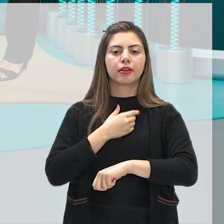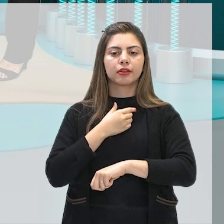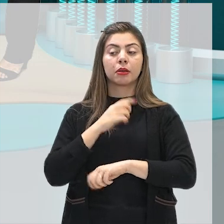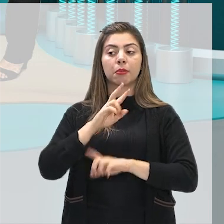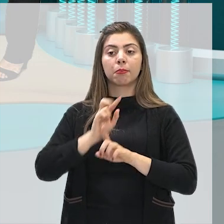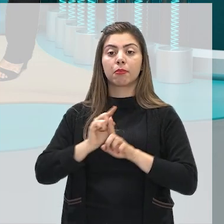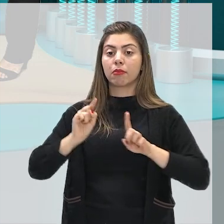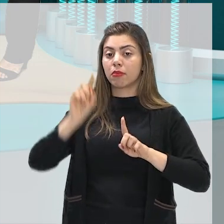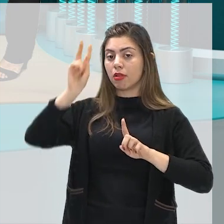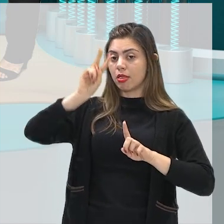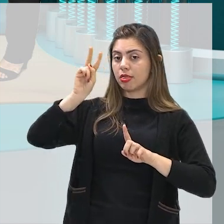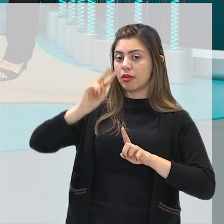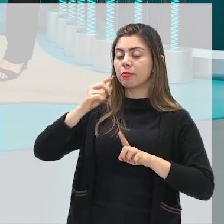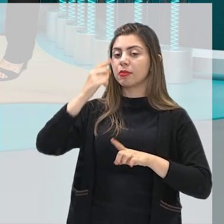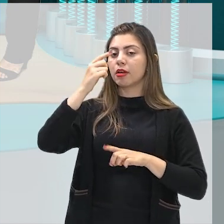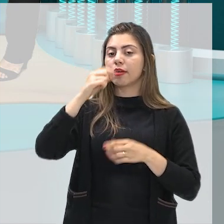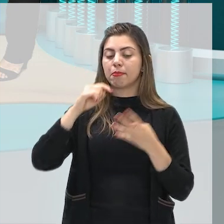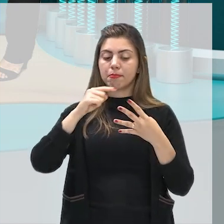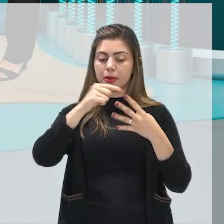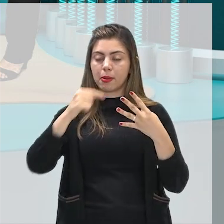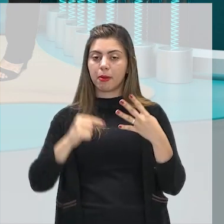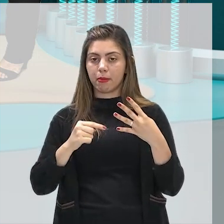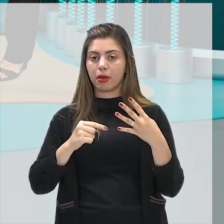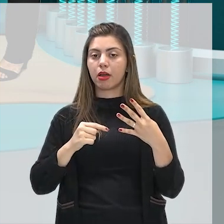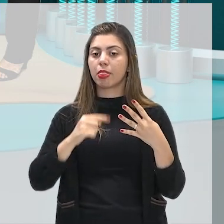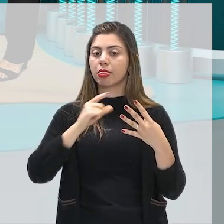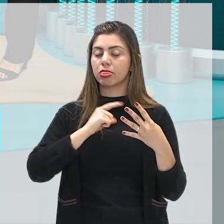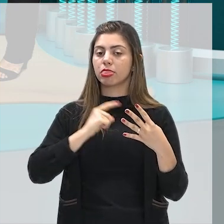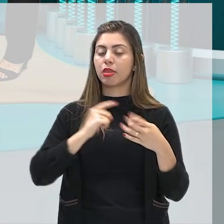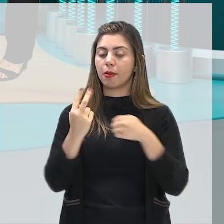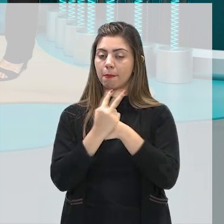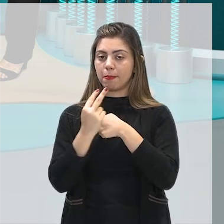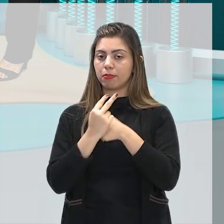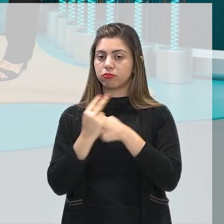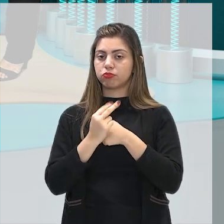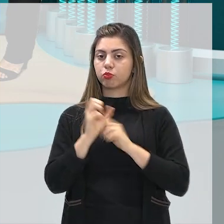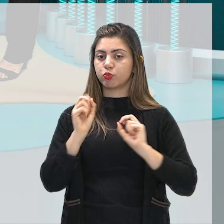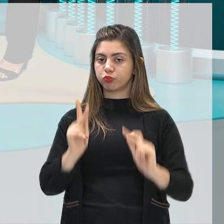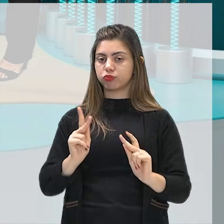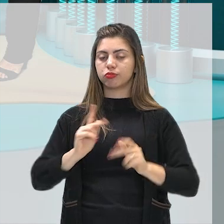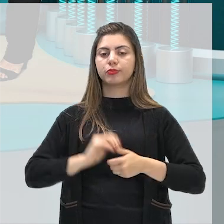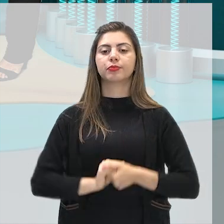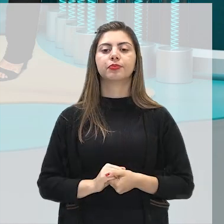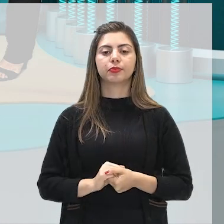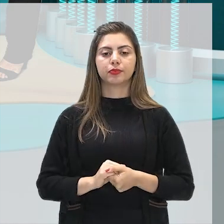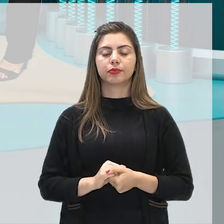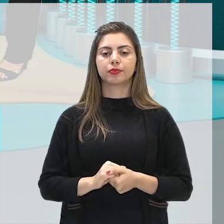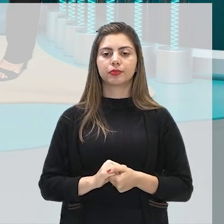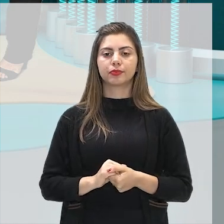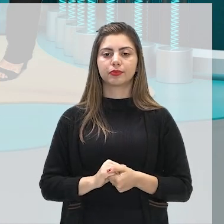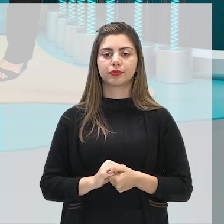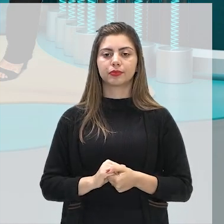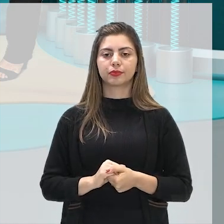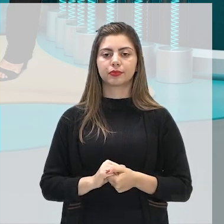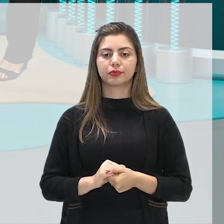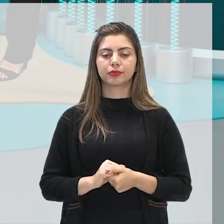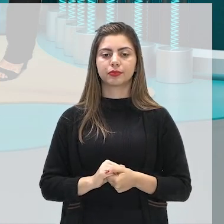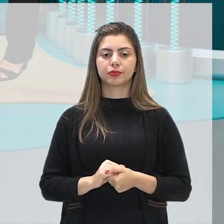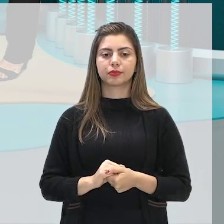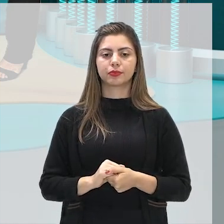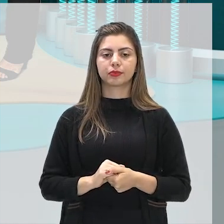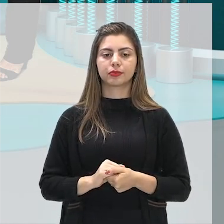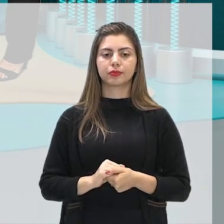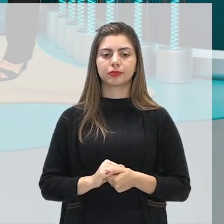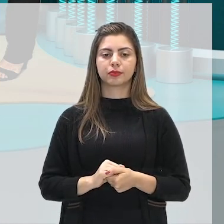que em cada um desses pontos onde são feitos esses golpes tem proteção, tá bom? Prosseguindo, nós